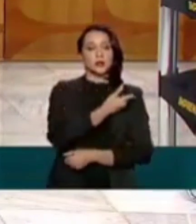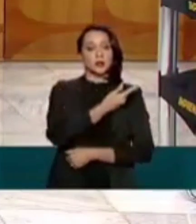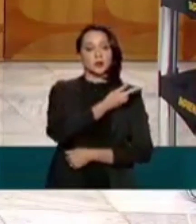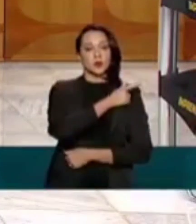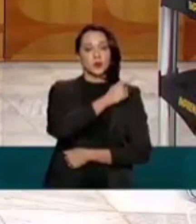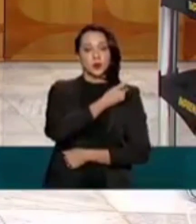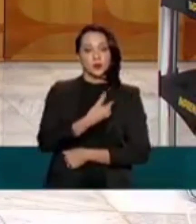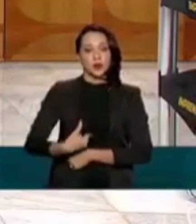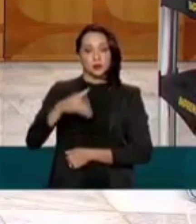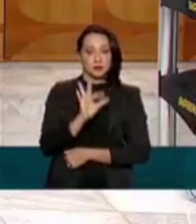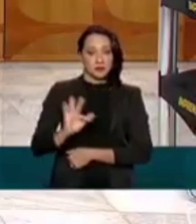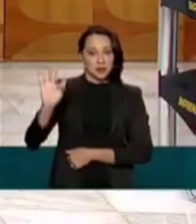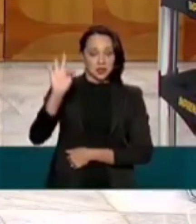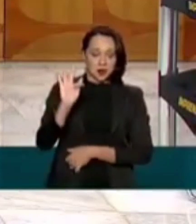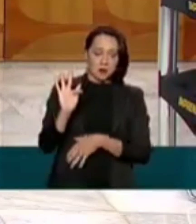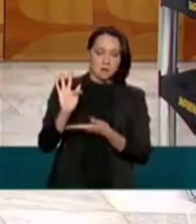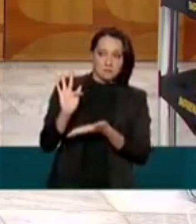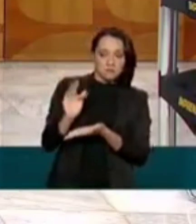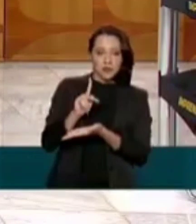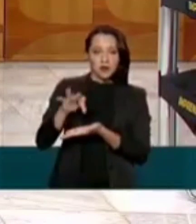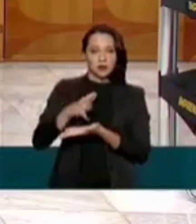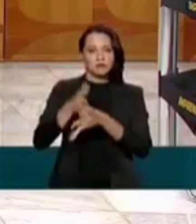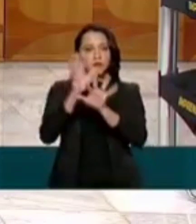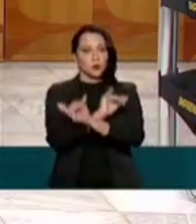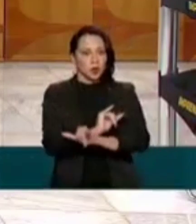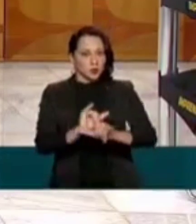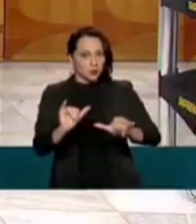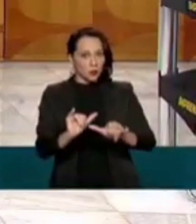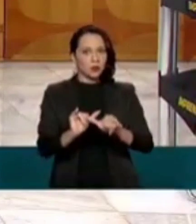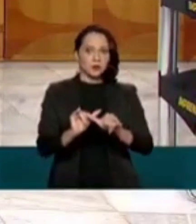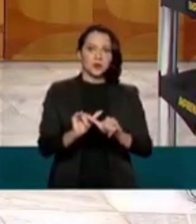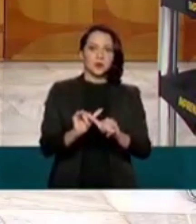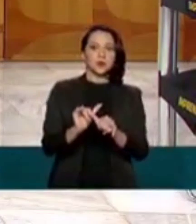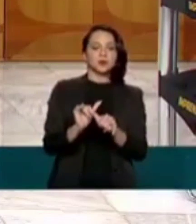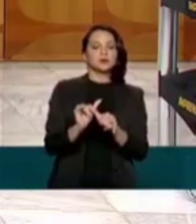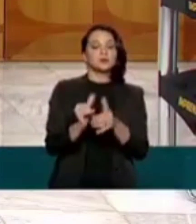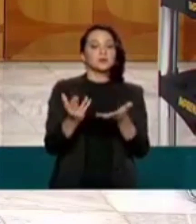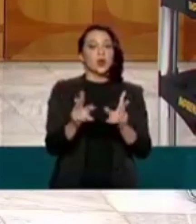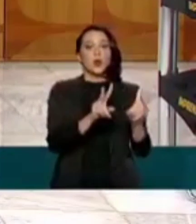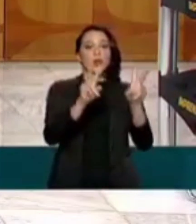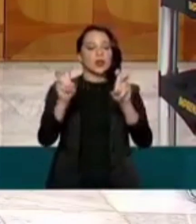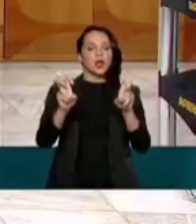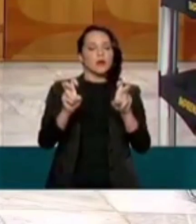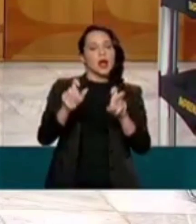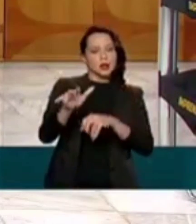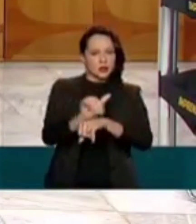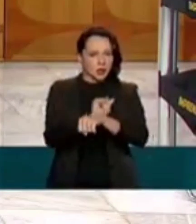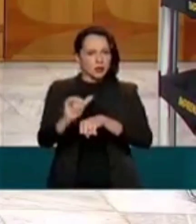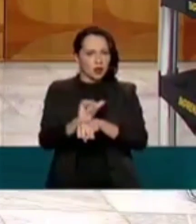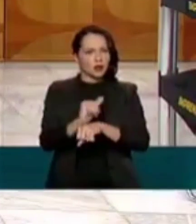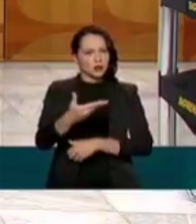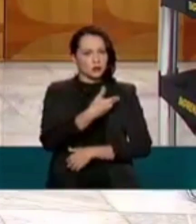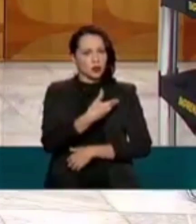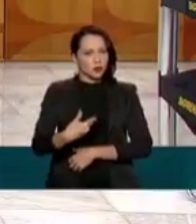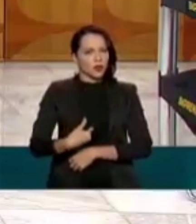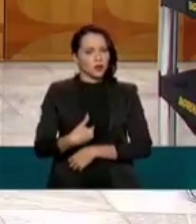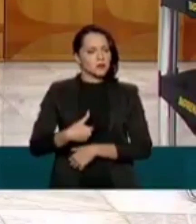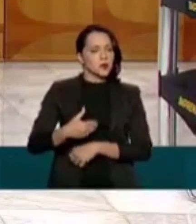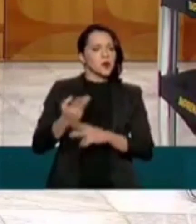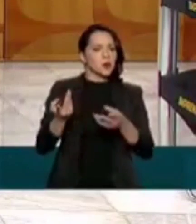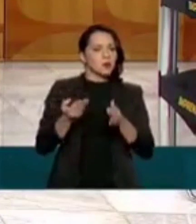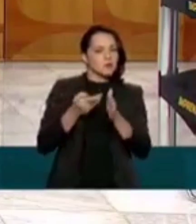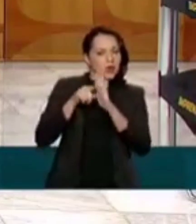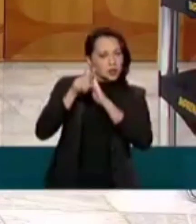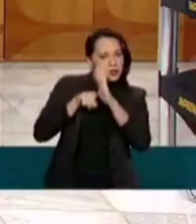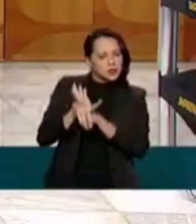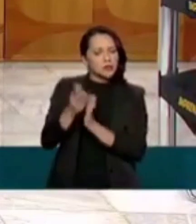federal, deve fazer aí o anúncio, uma declaração em relação a medidas que o governo provavelmente vem